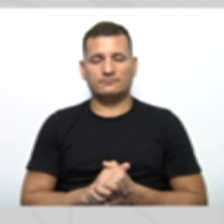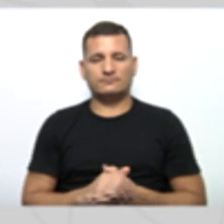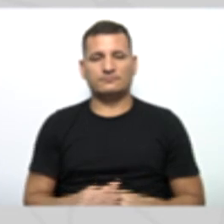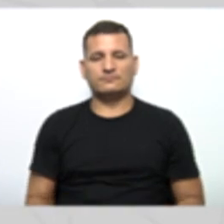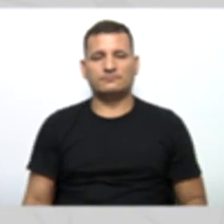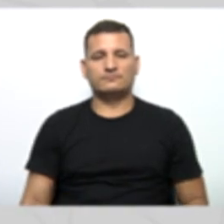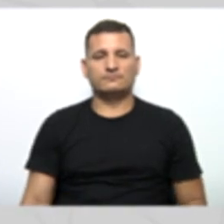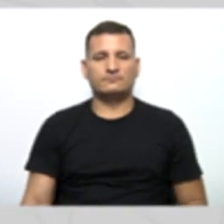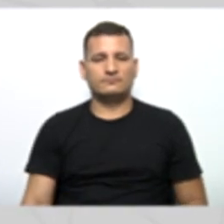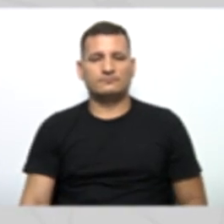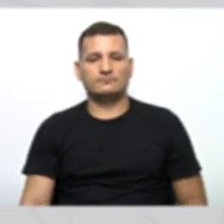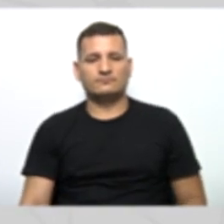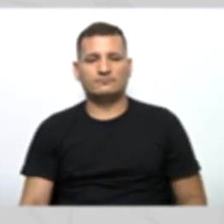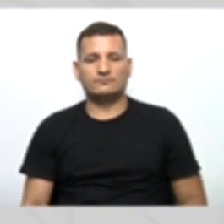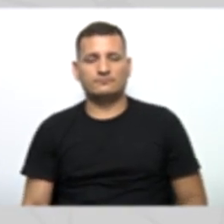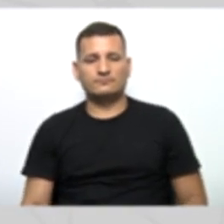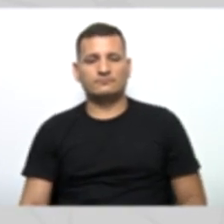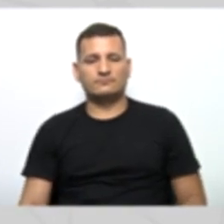ó.